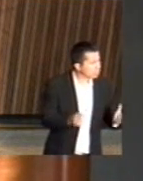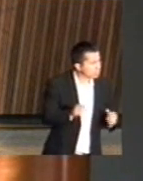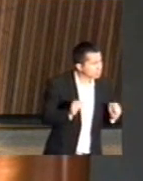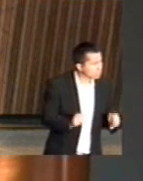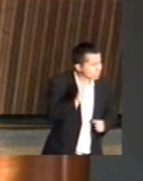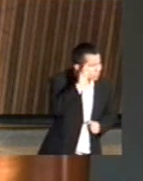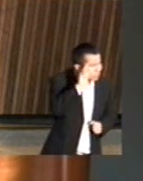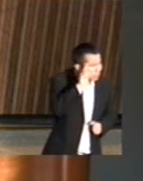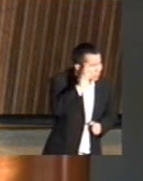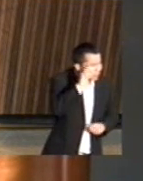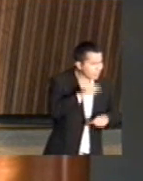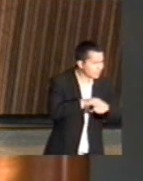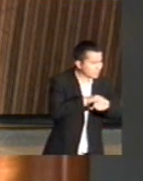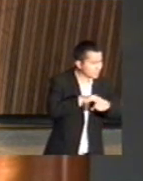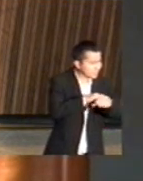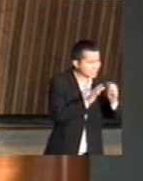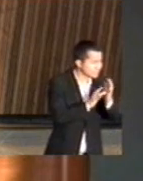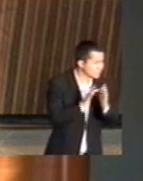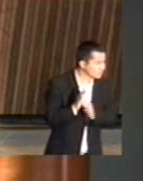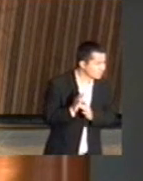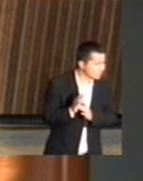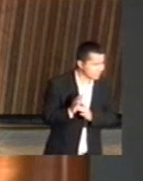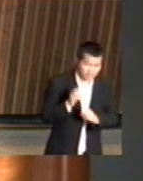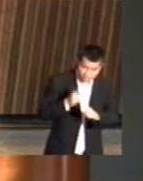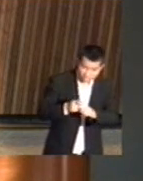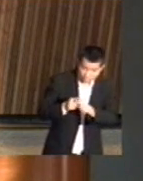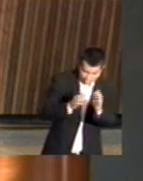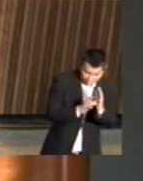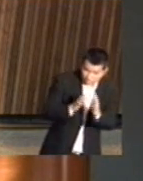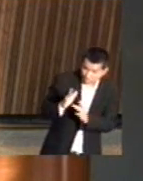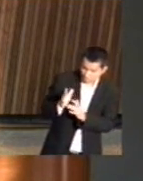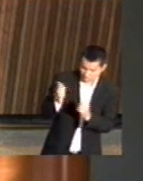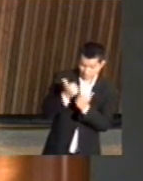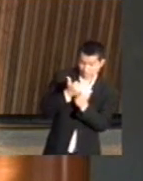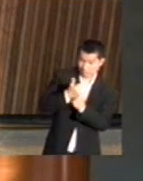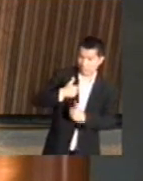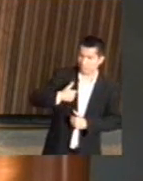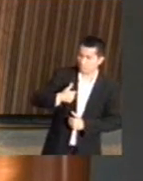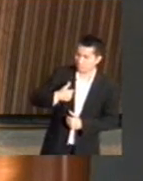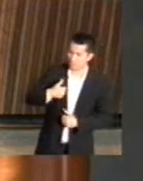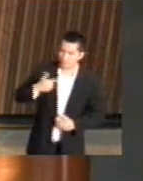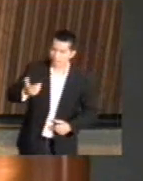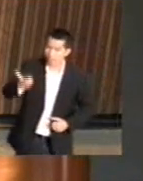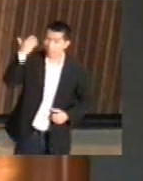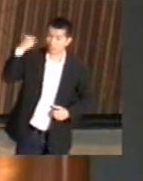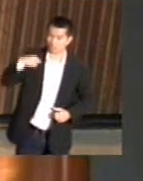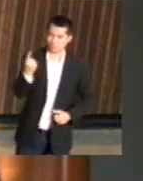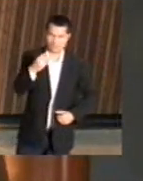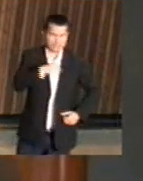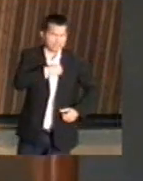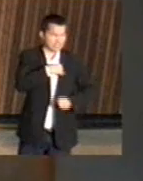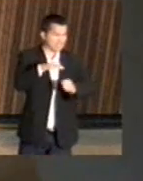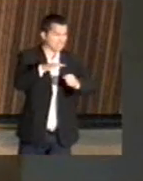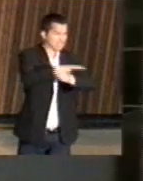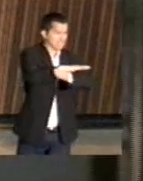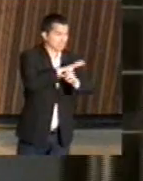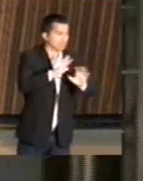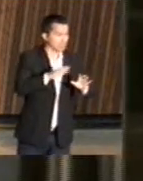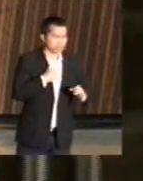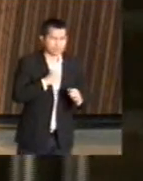Resolve o teu problema com o teu irmão e volta e continua a adorar a